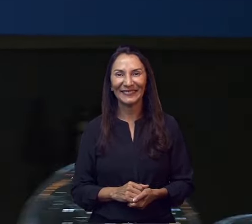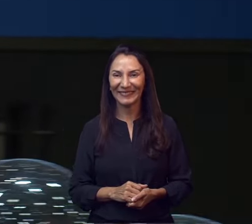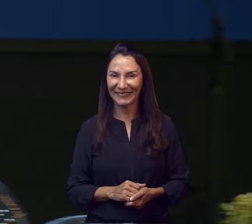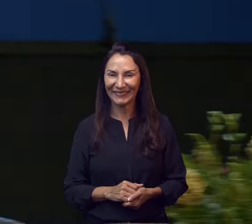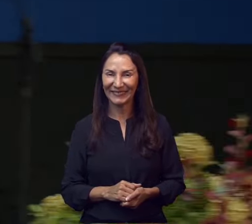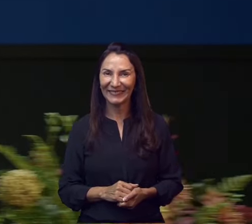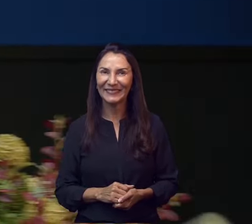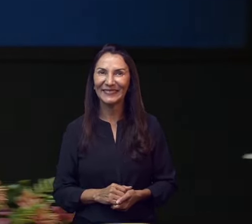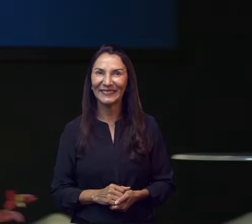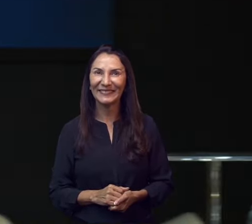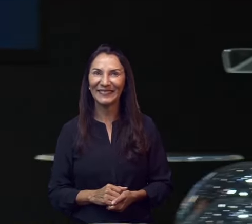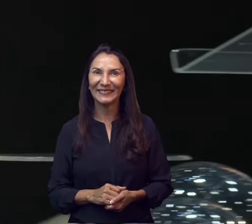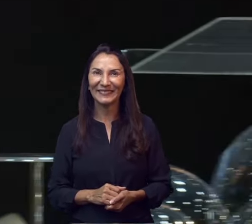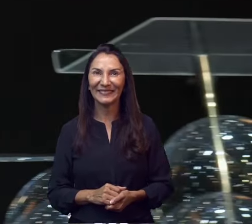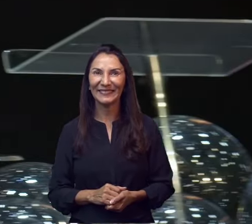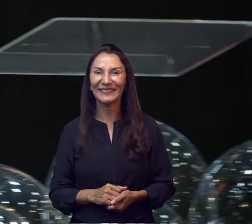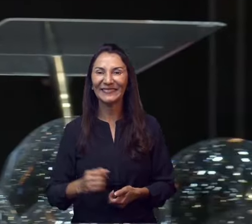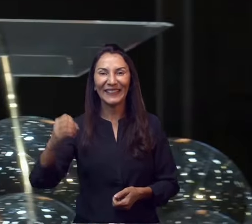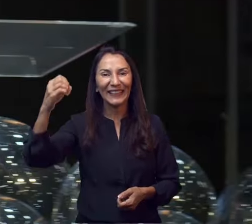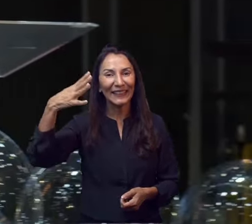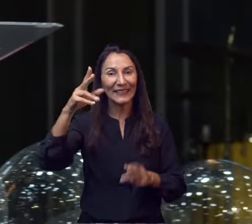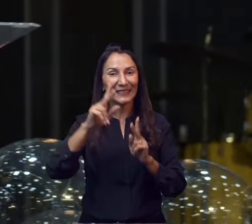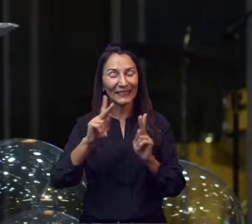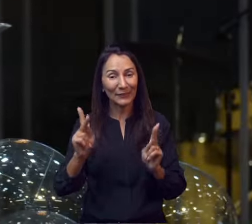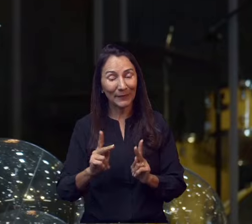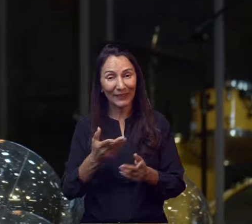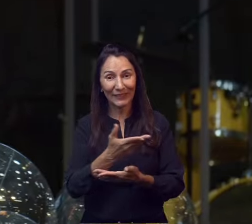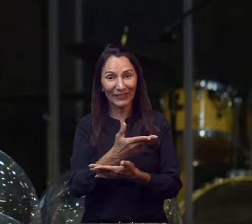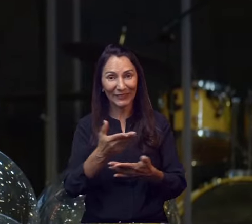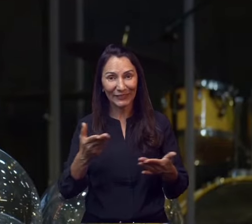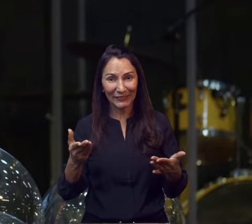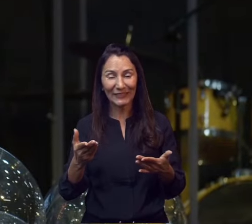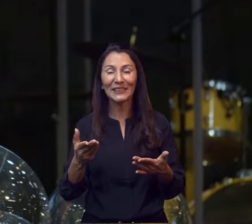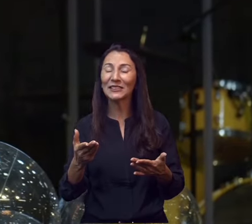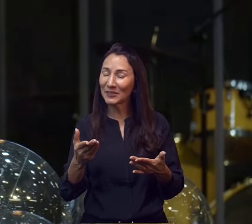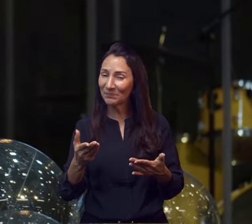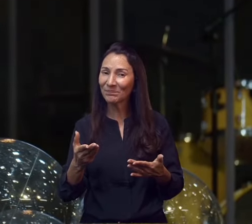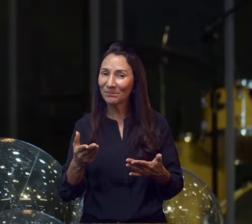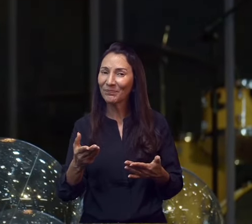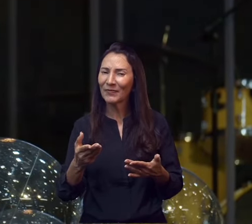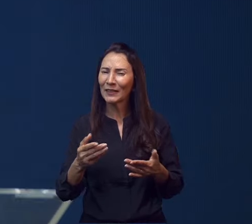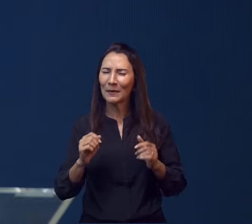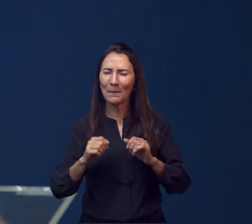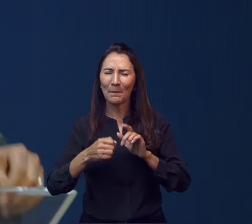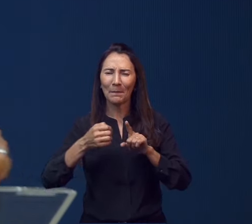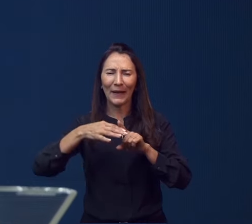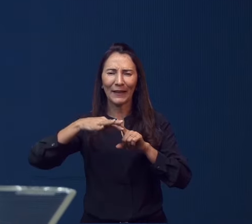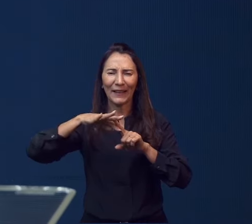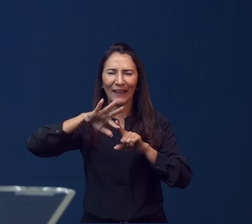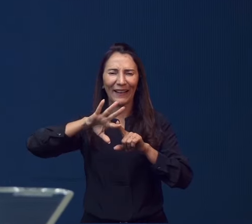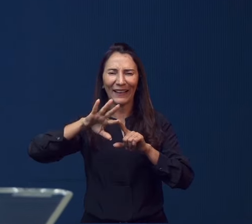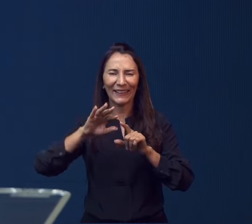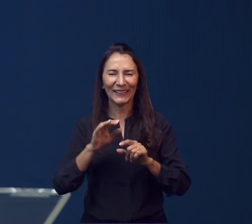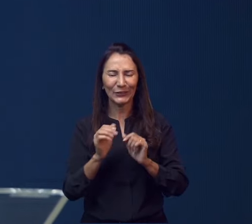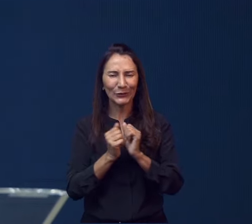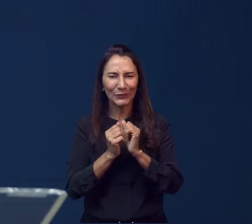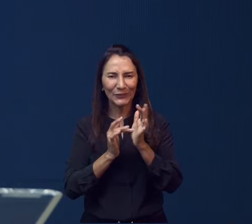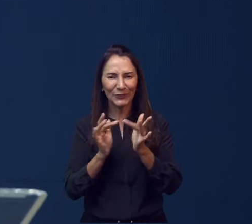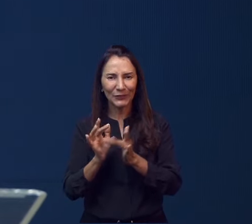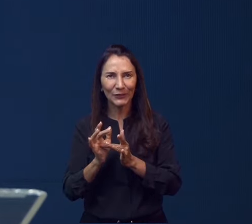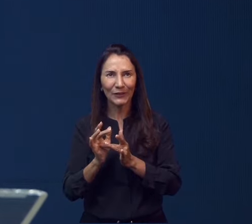o rio Tá tudo tá valendo graça e paz pois sejam multiplicadas em Cristo Jesus nosso senhor amém uma palavra